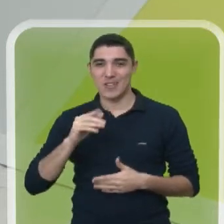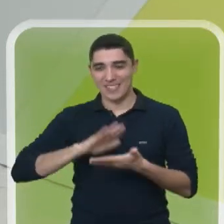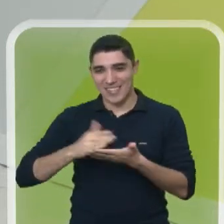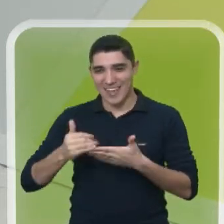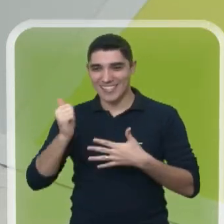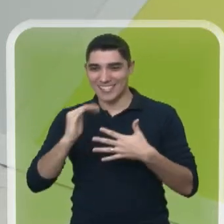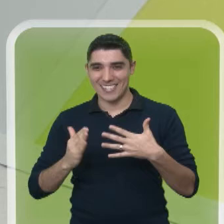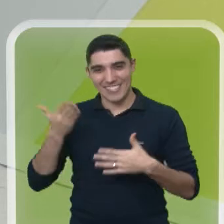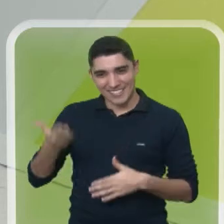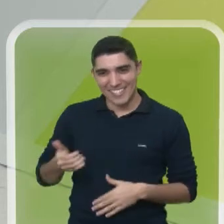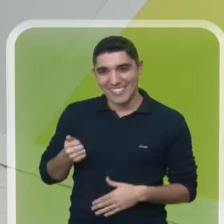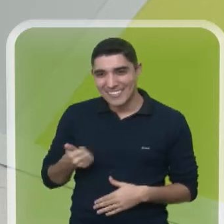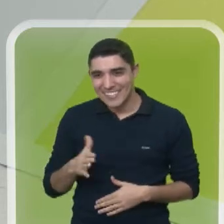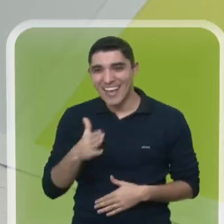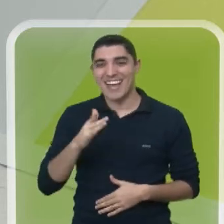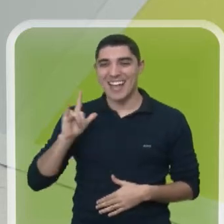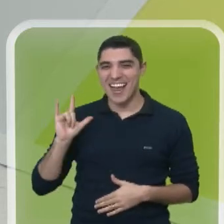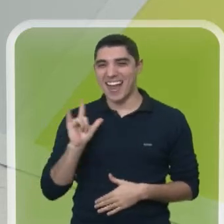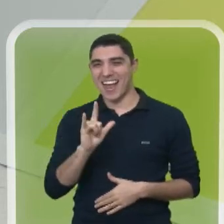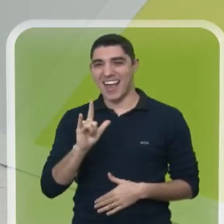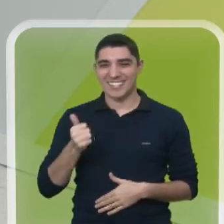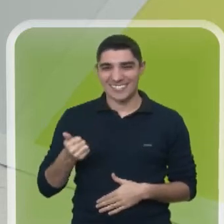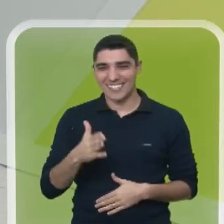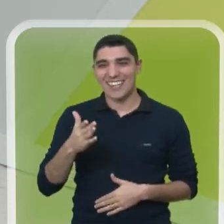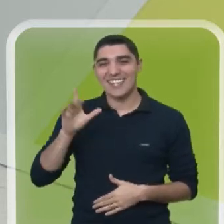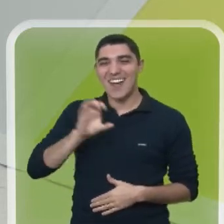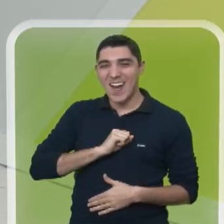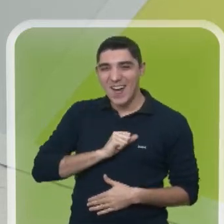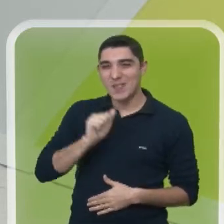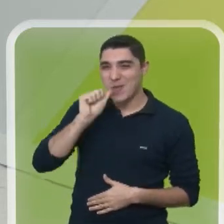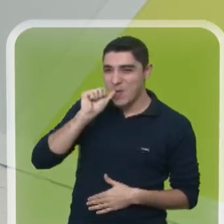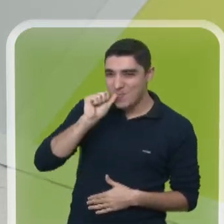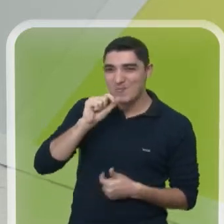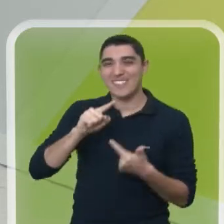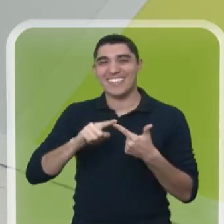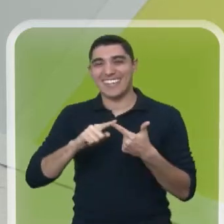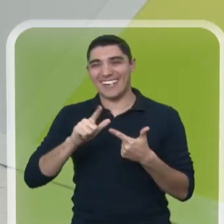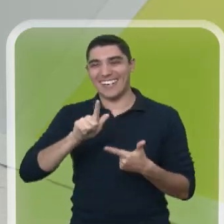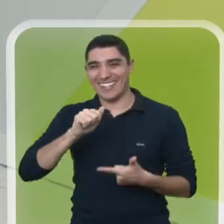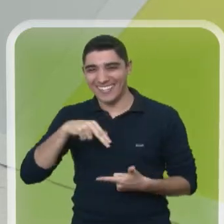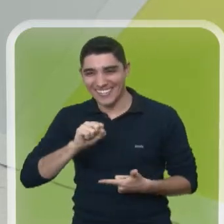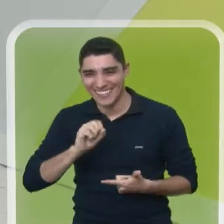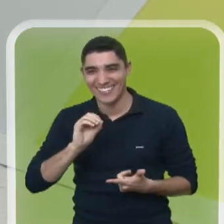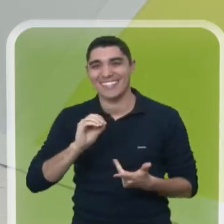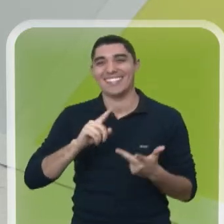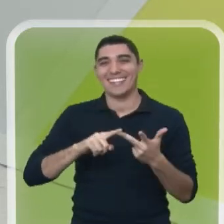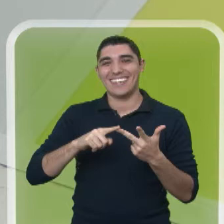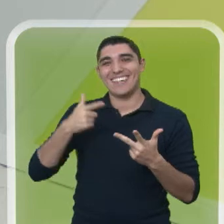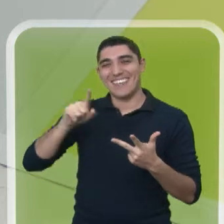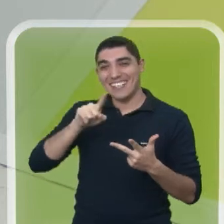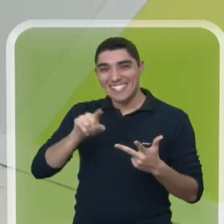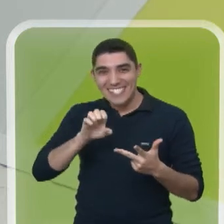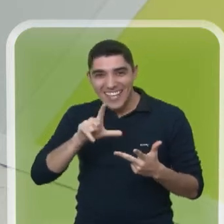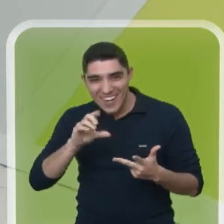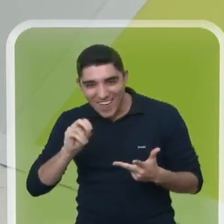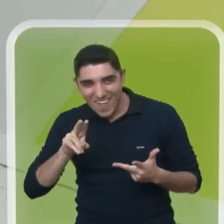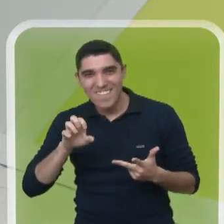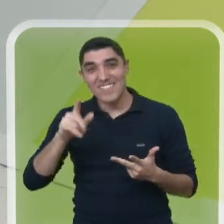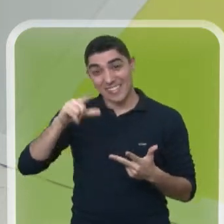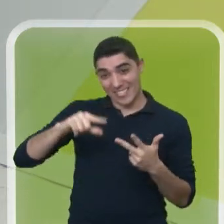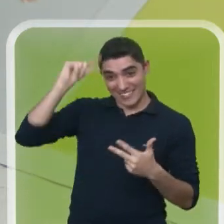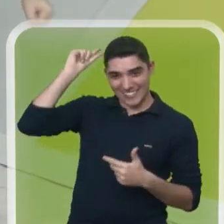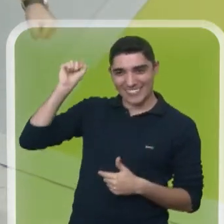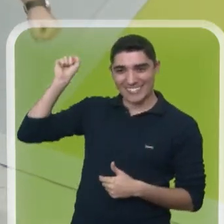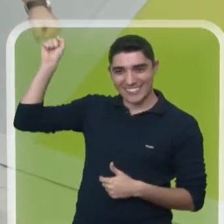Libras, santista apaixonado, fã do Robinho, fã do Ganso, fã também do Zé Love e também do Neymar também,